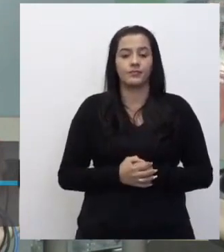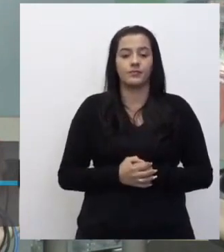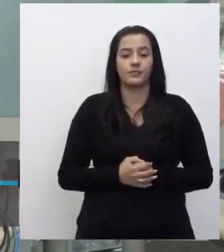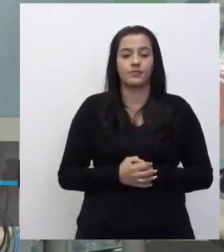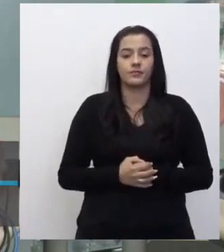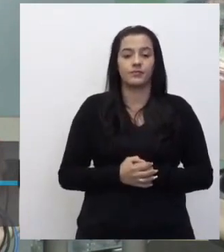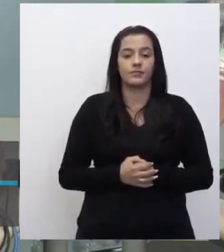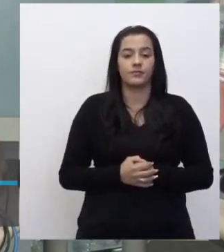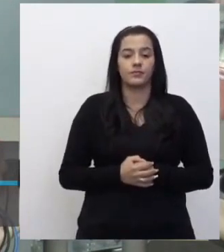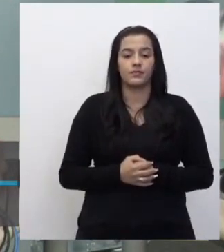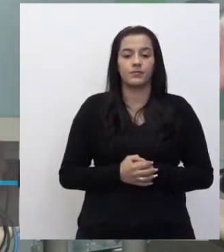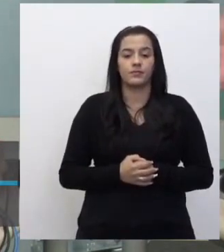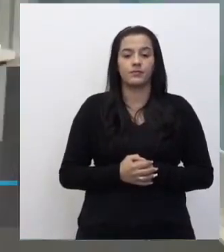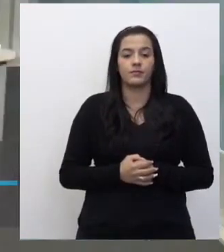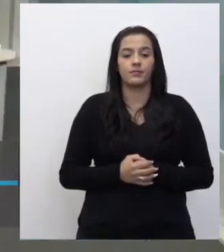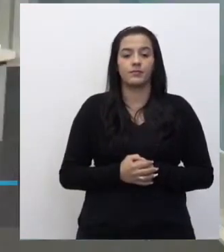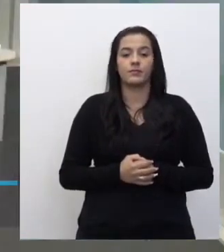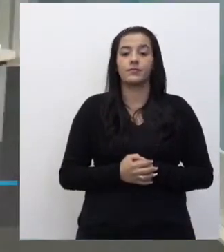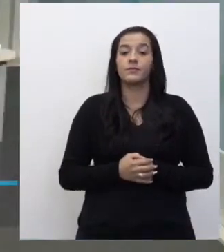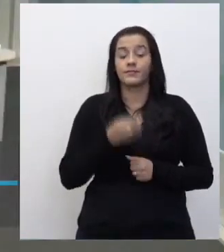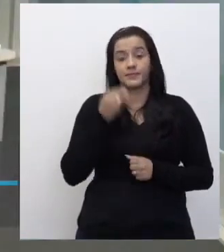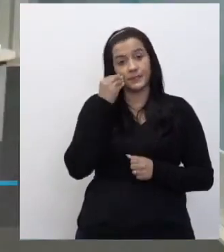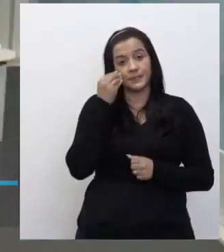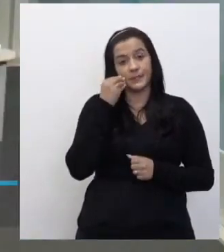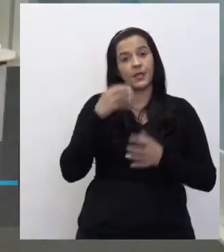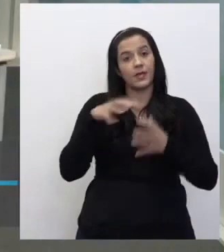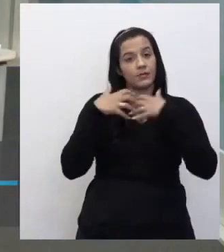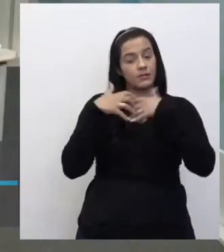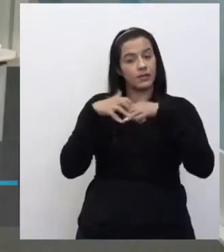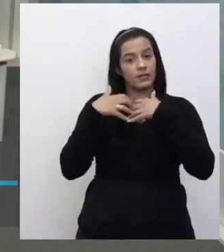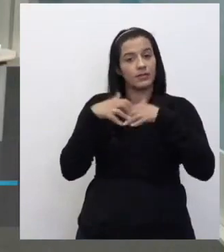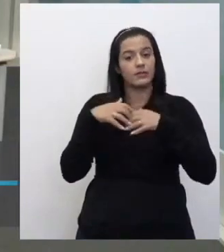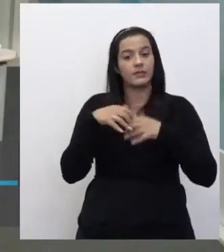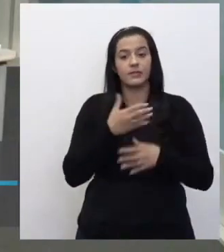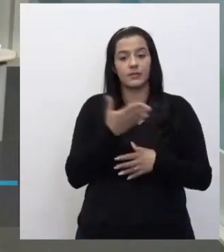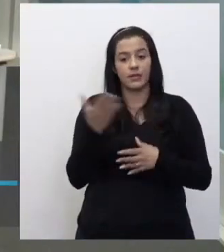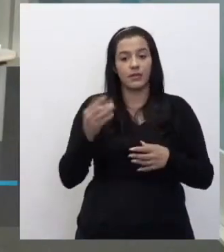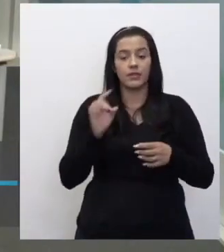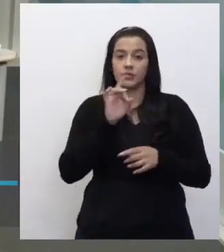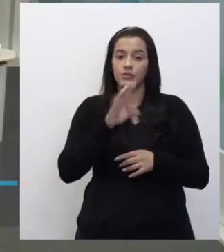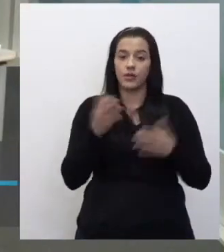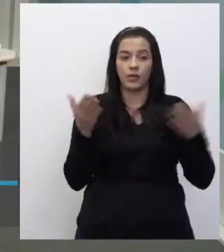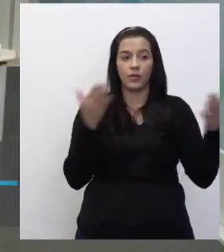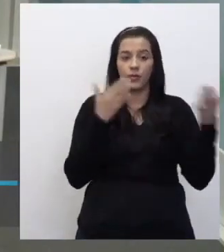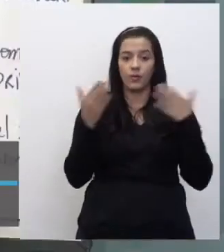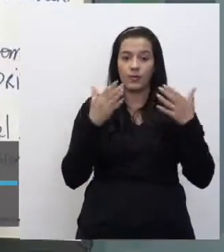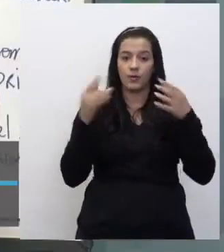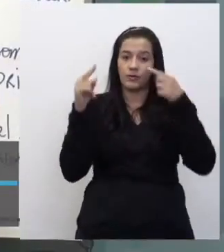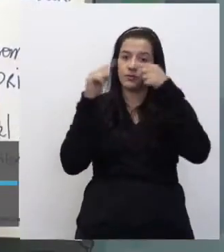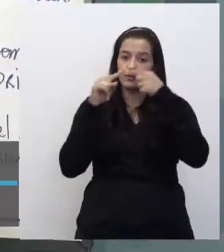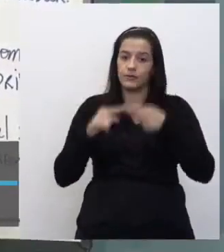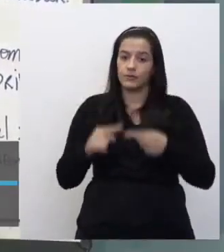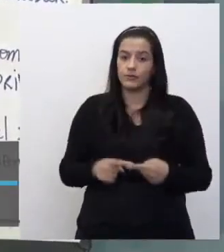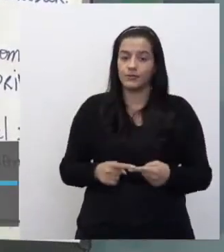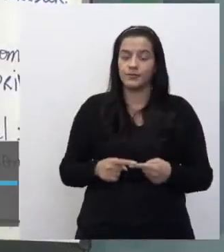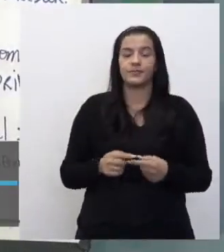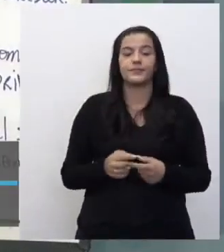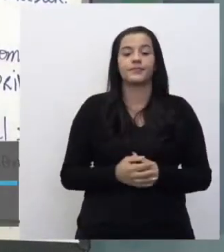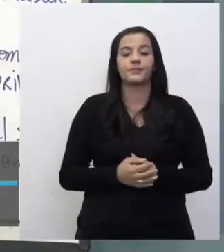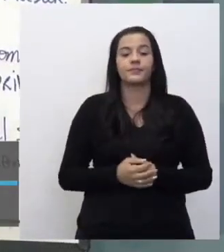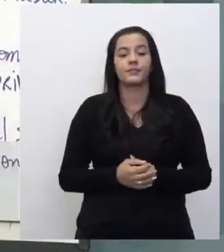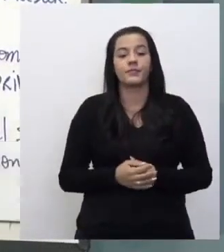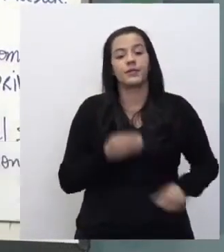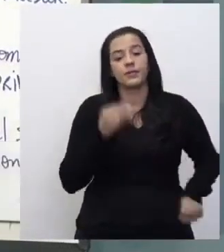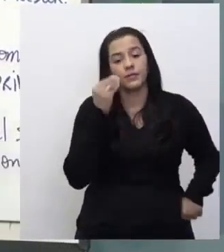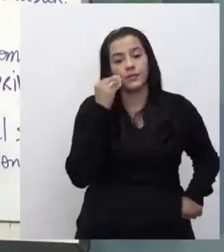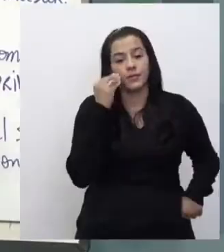D-C-B-A-E. Ok. É, realmente é um teste mais de memória mesmo, porque era só associar os números àquelas mensagens que estavam aparecendo. Vamos dar uma